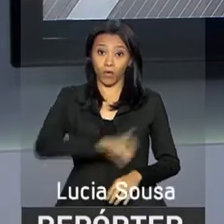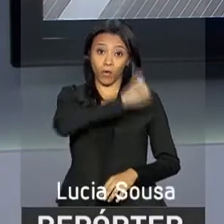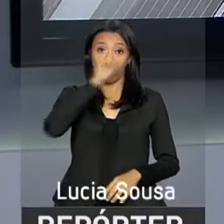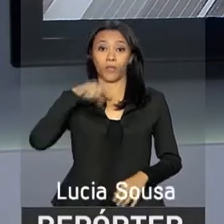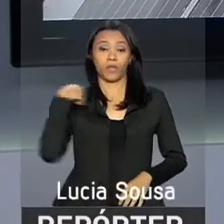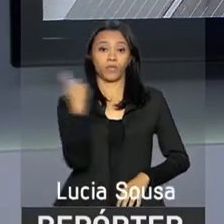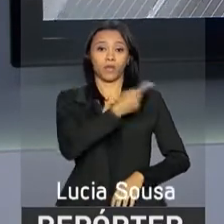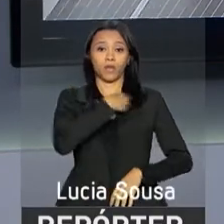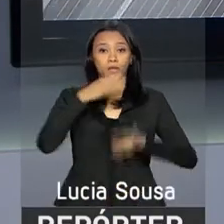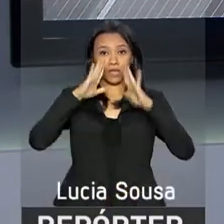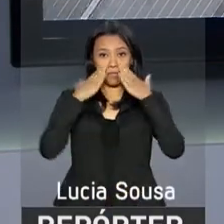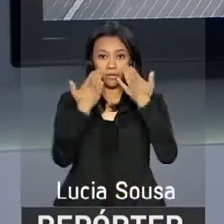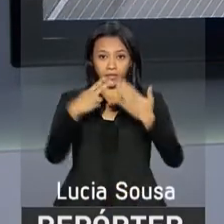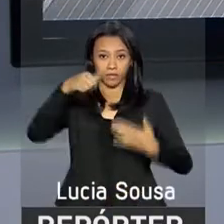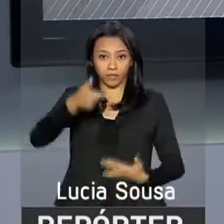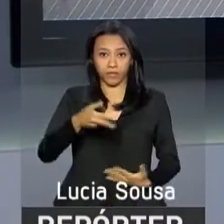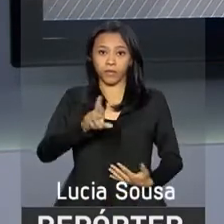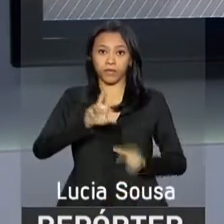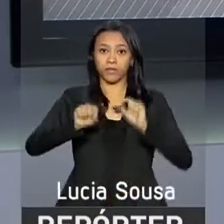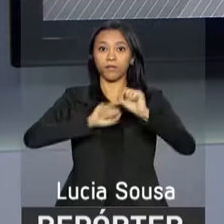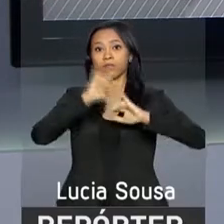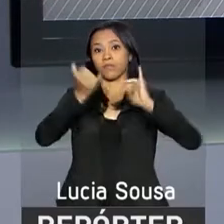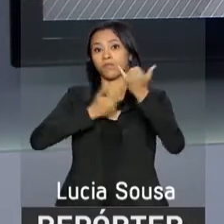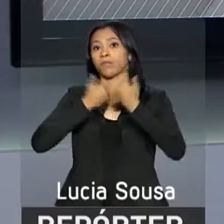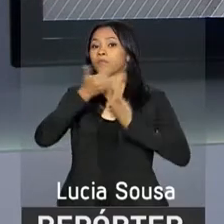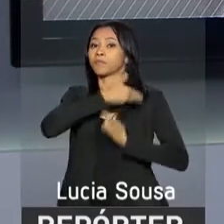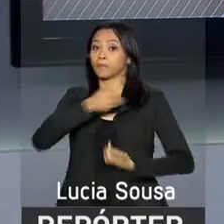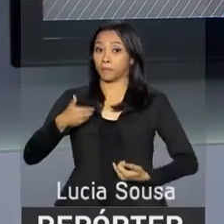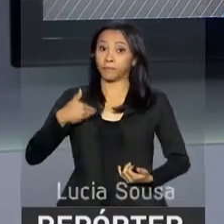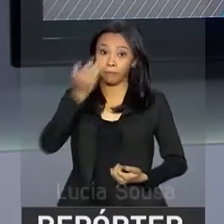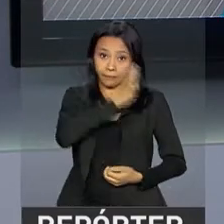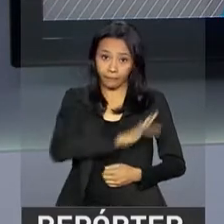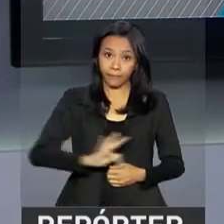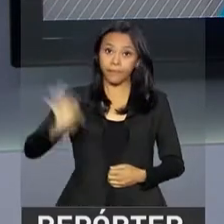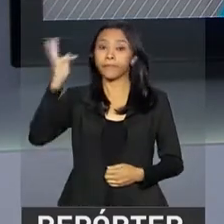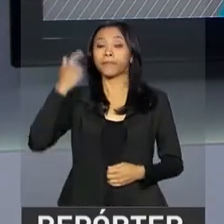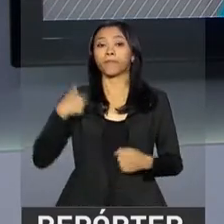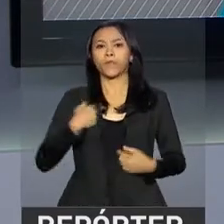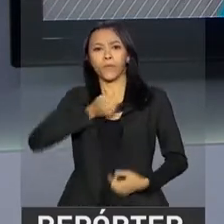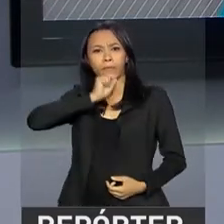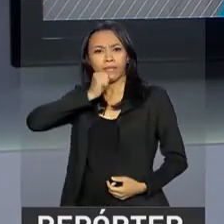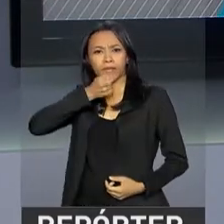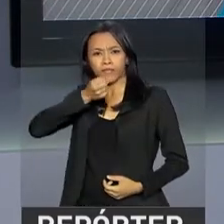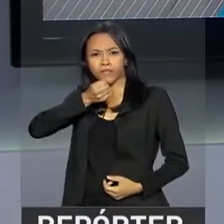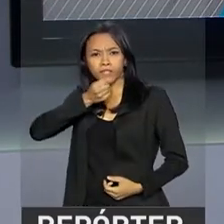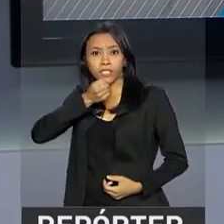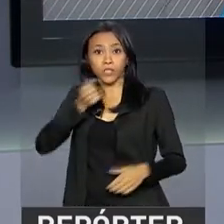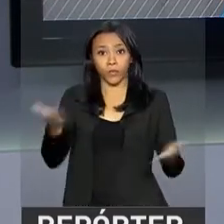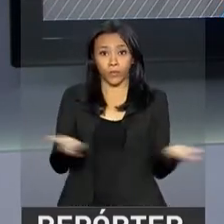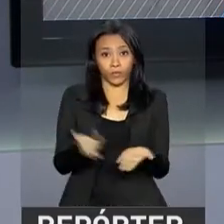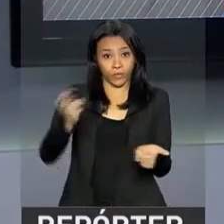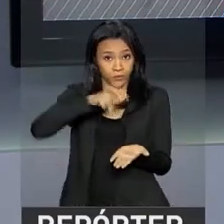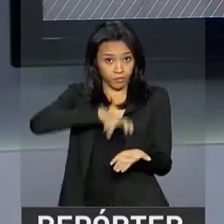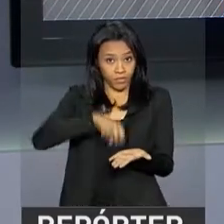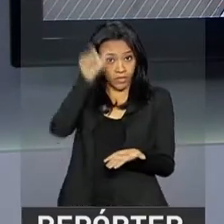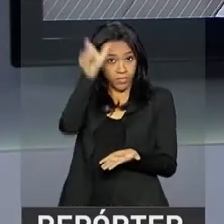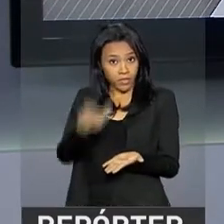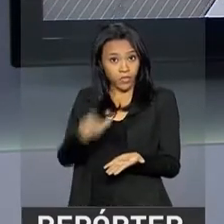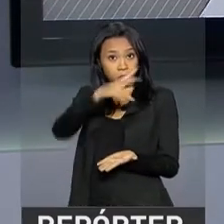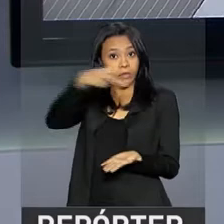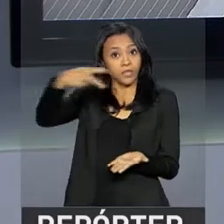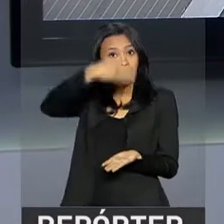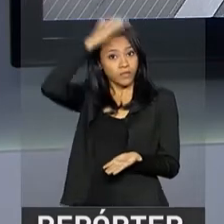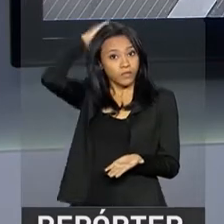Olá, estamos de volta com o repórter NBR, as notícias do governo federal. Em entrevista à Rede Bandeirantes, hoje pela manhã, o presidente